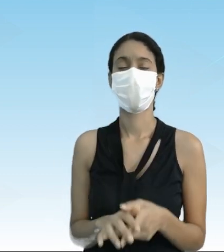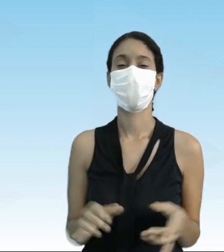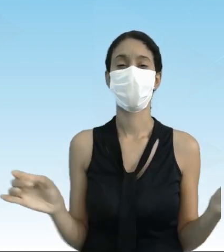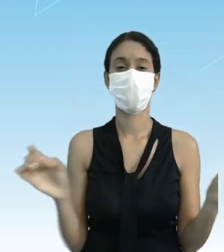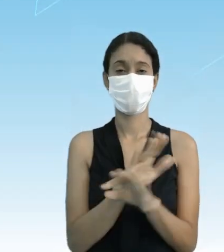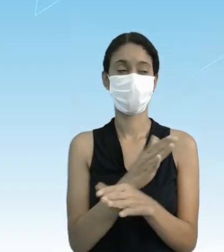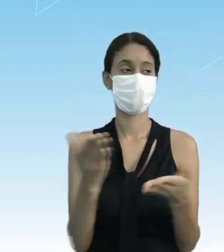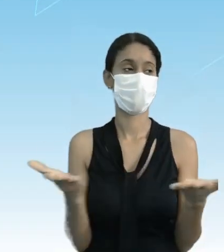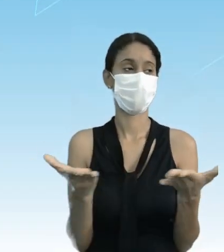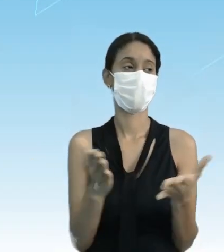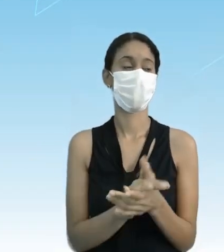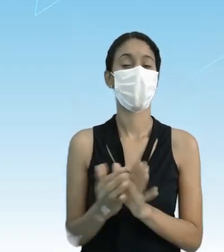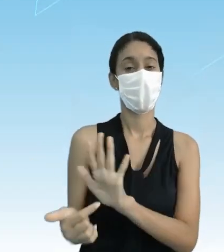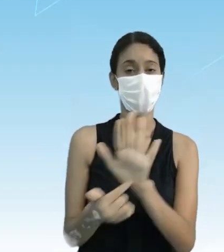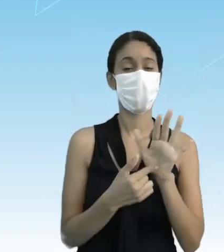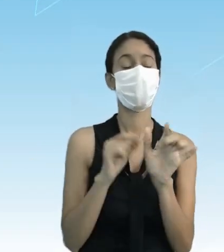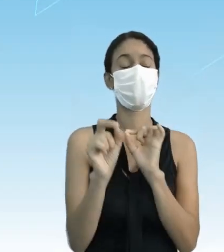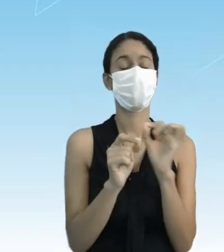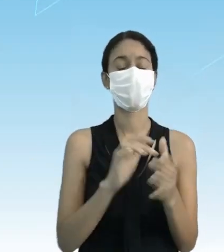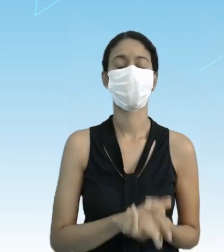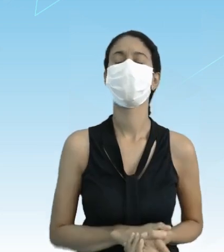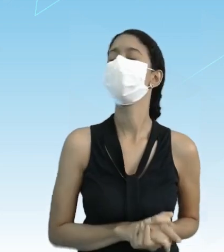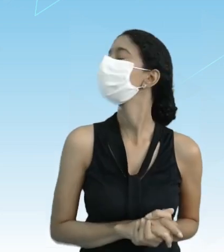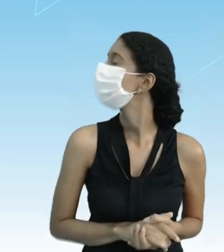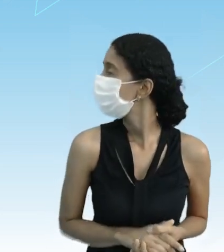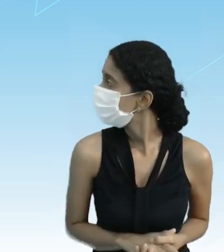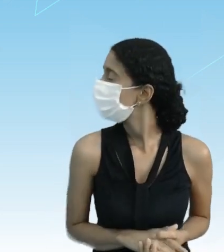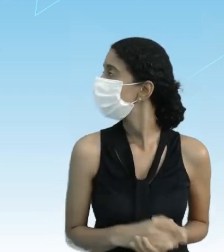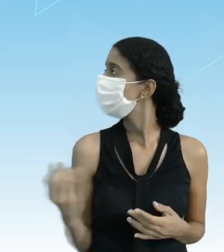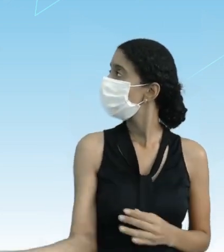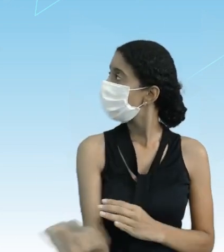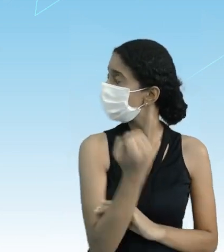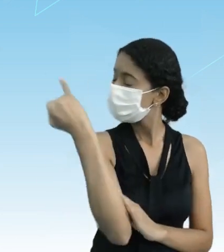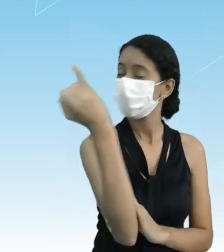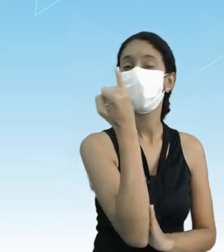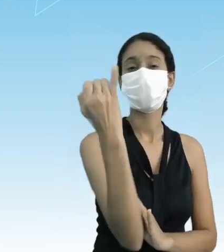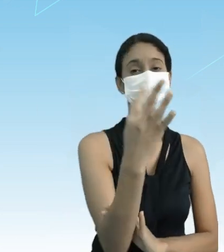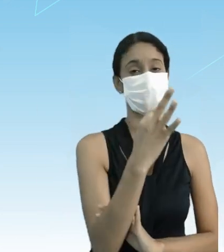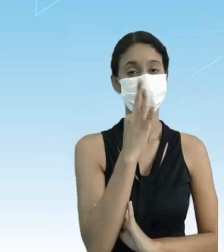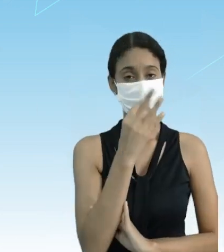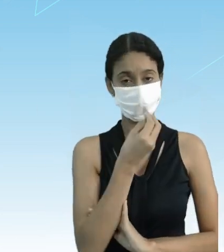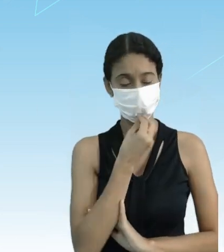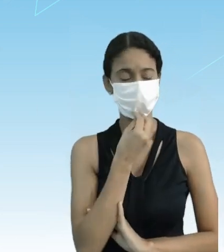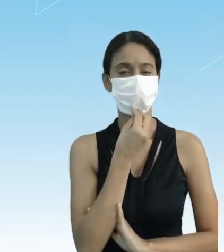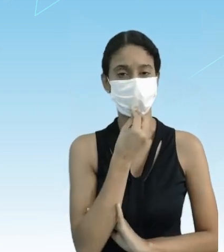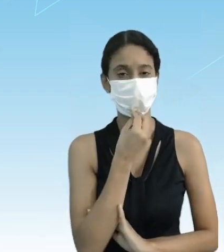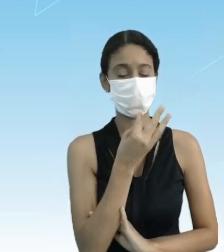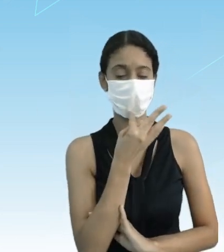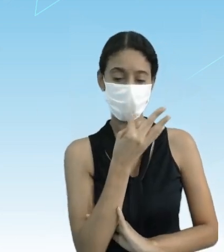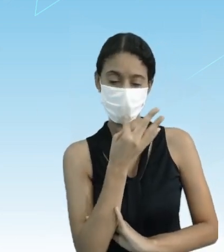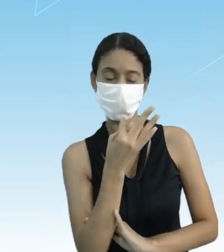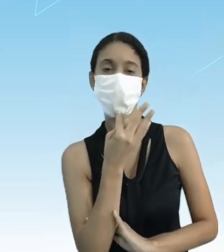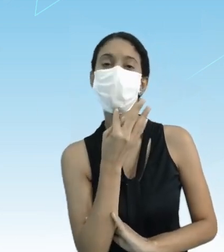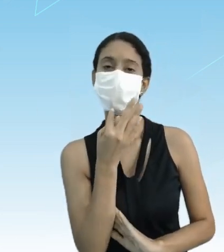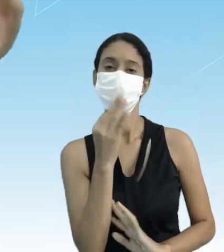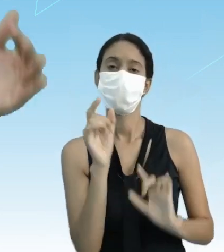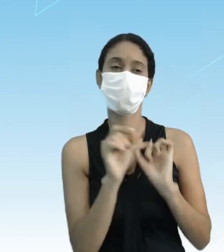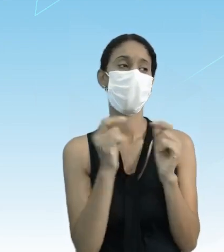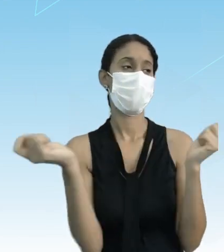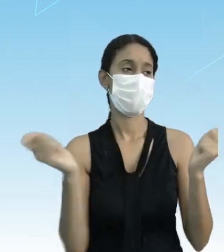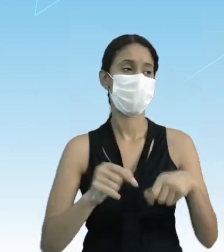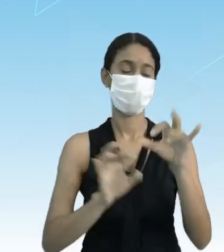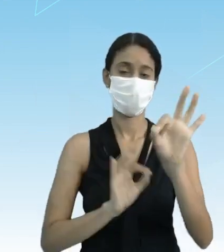conhecidos da língua portuguesa, Brasil, que é a Canção do Exílio. A Canção do Exílio, nós veremos, foi